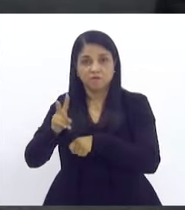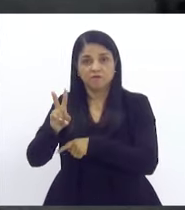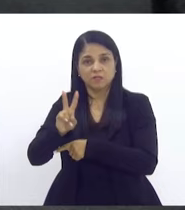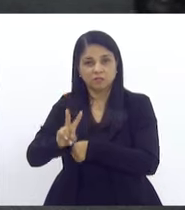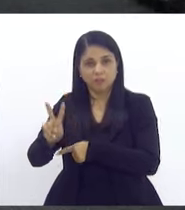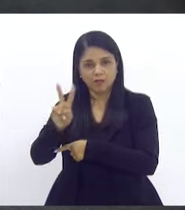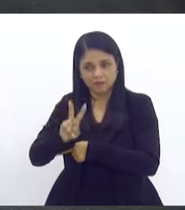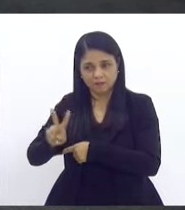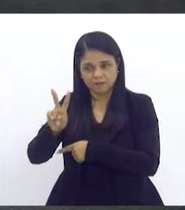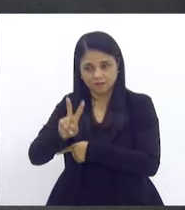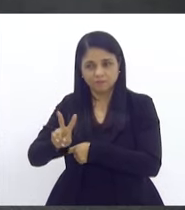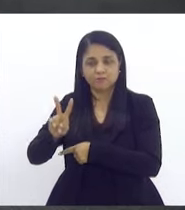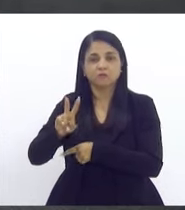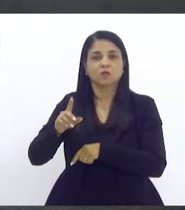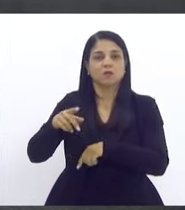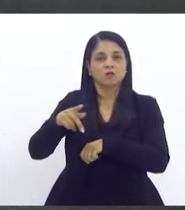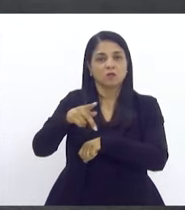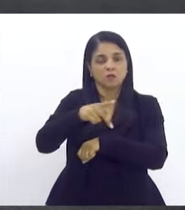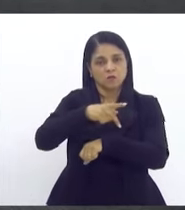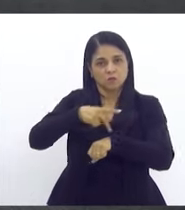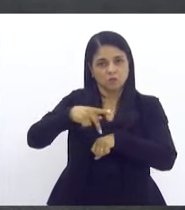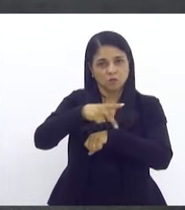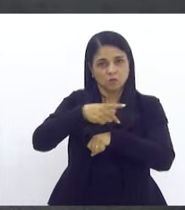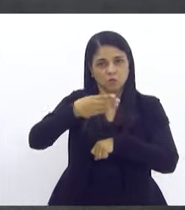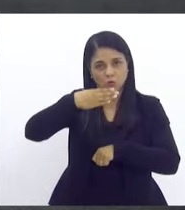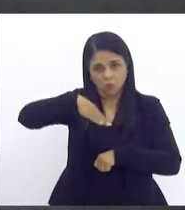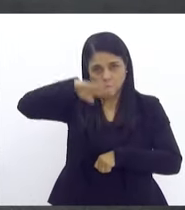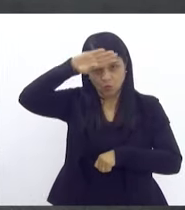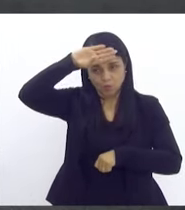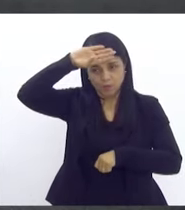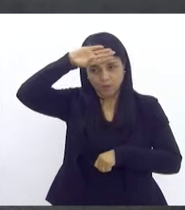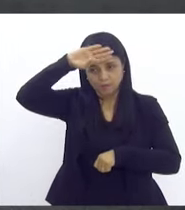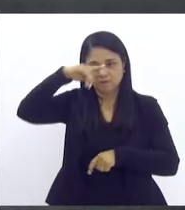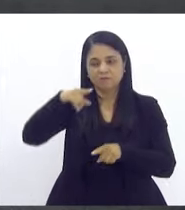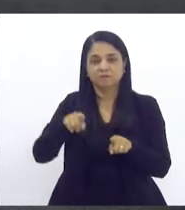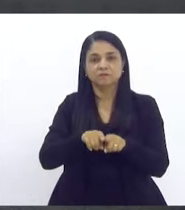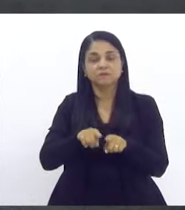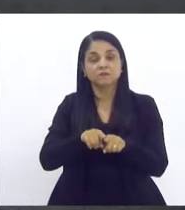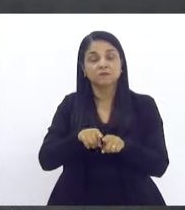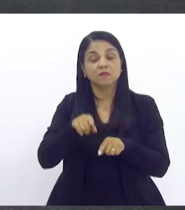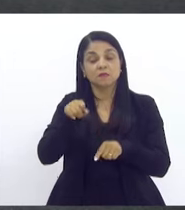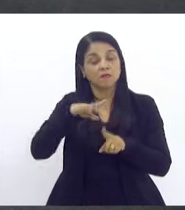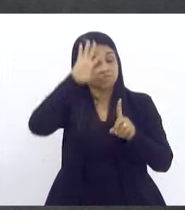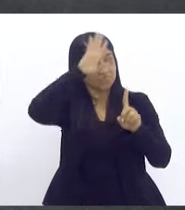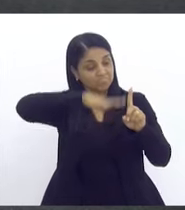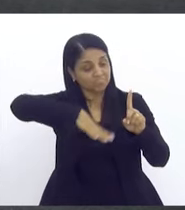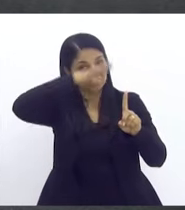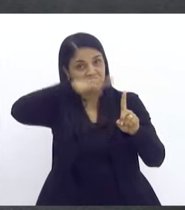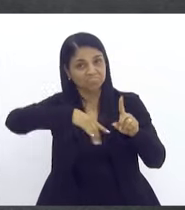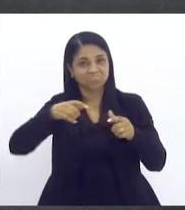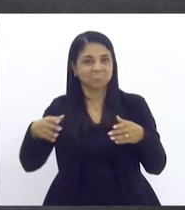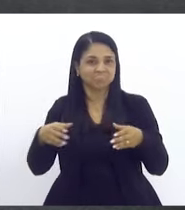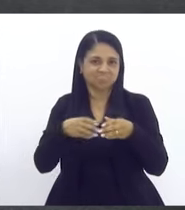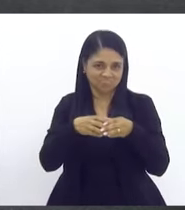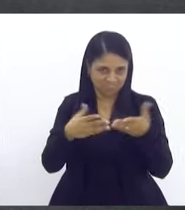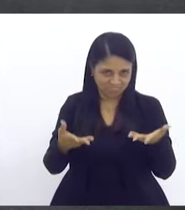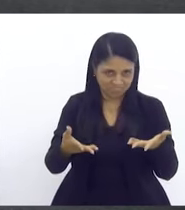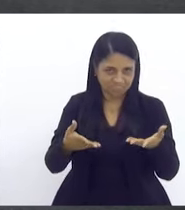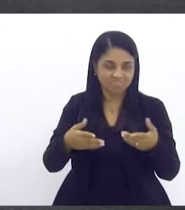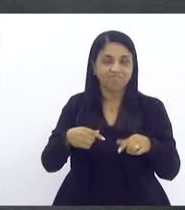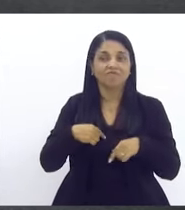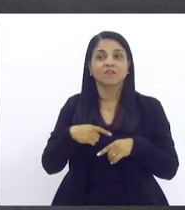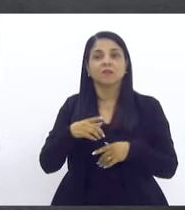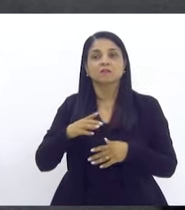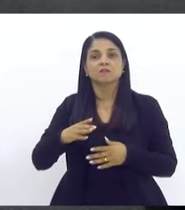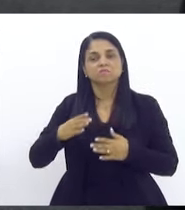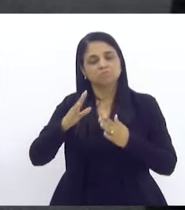Cuba, lugares que essa turma idolatra. Então, meu respeito ao batalhão de polícia do Exército, o